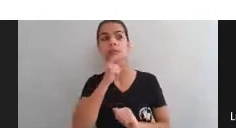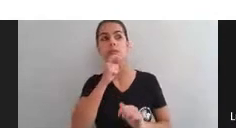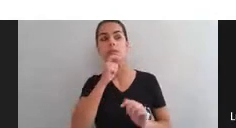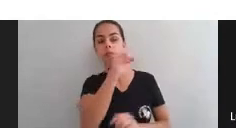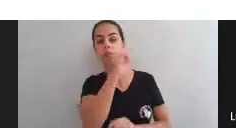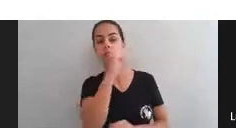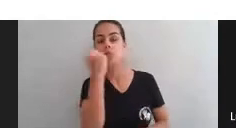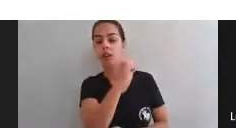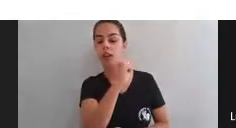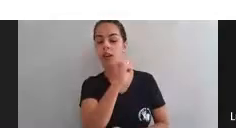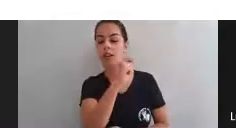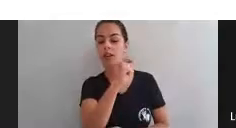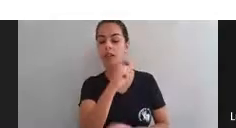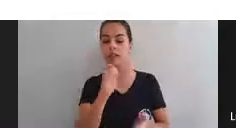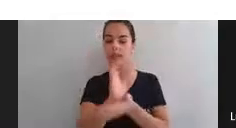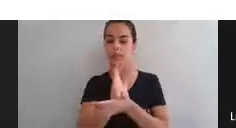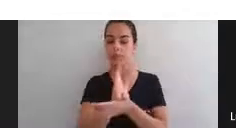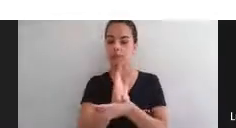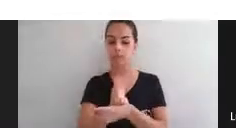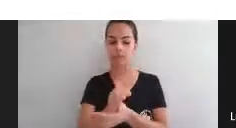né? De tal forma